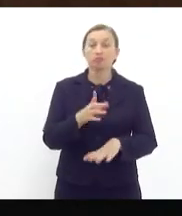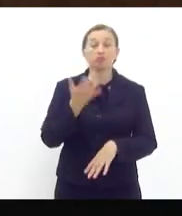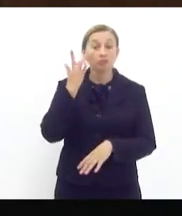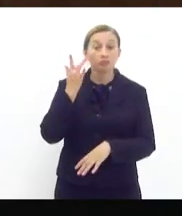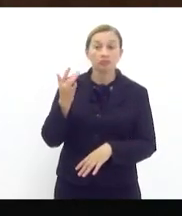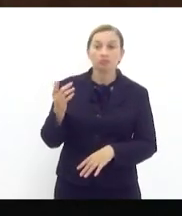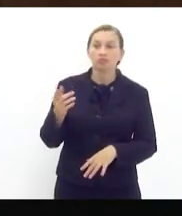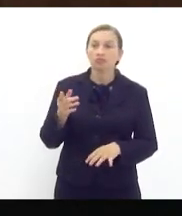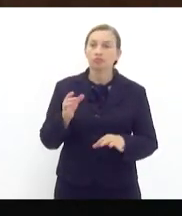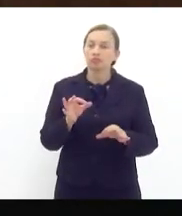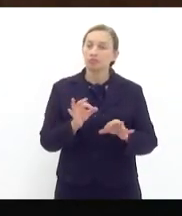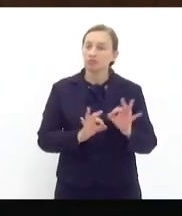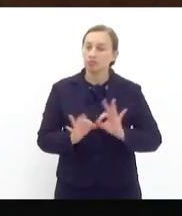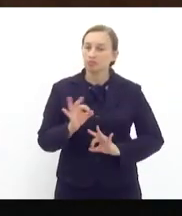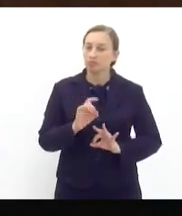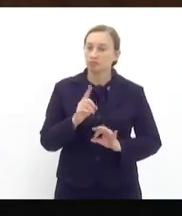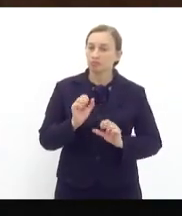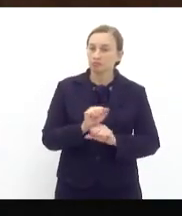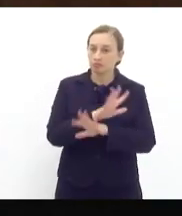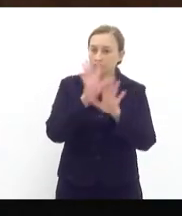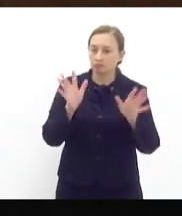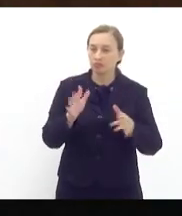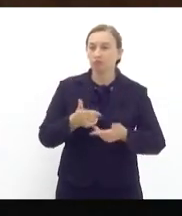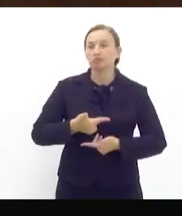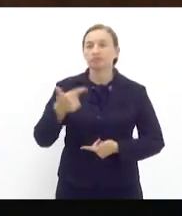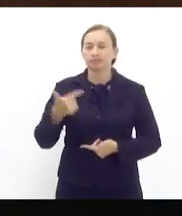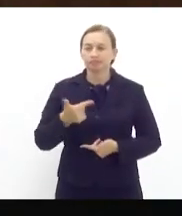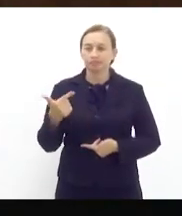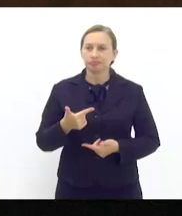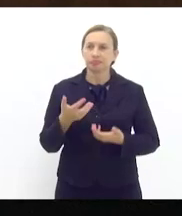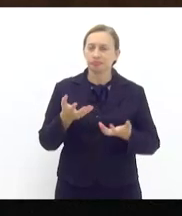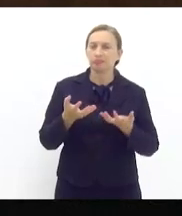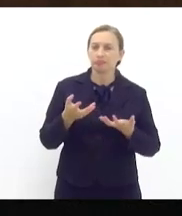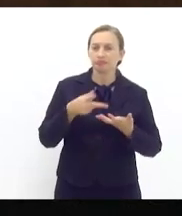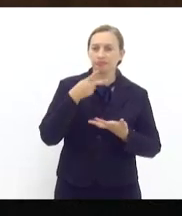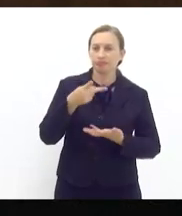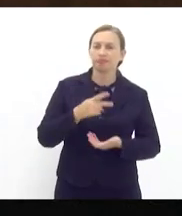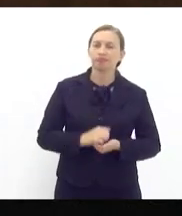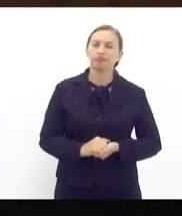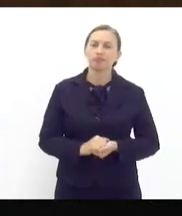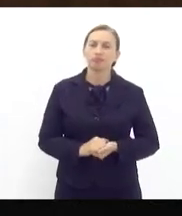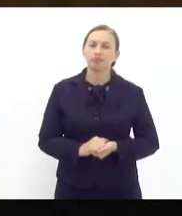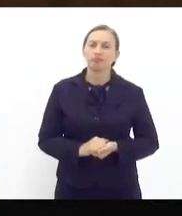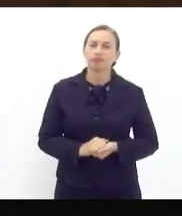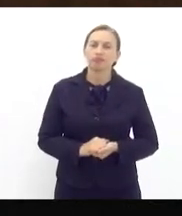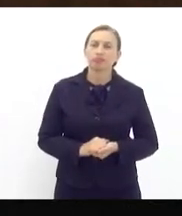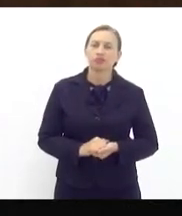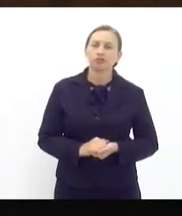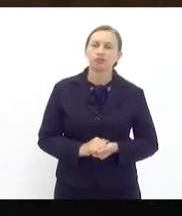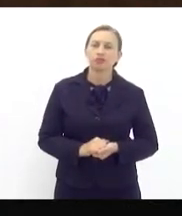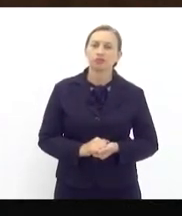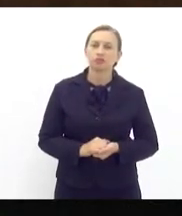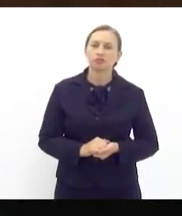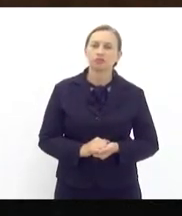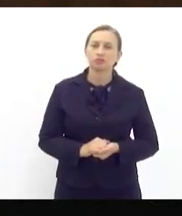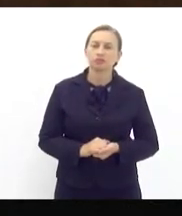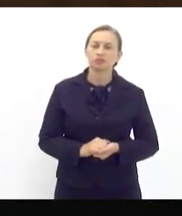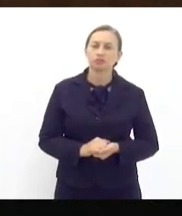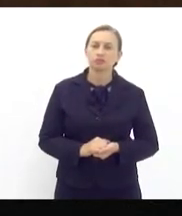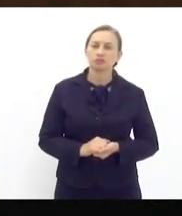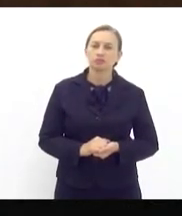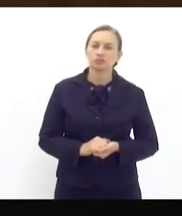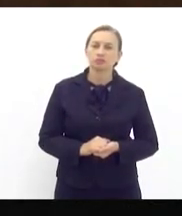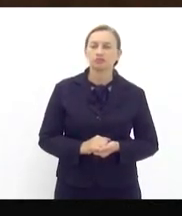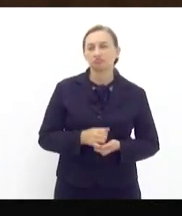não deixa isso muito claro mas o segundo aspecto que eu queria destacar que é um aspecto que me